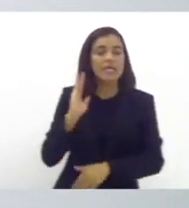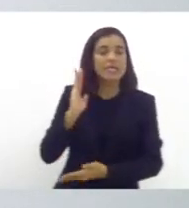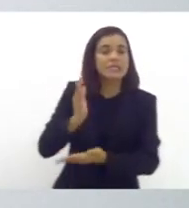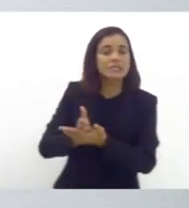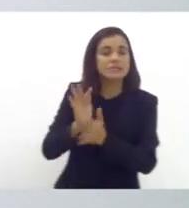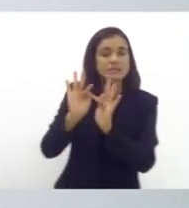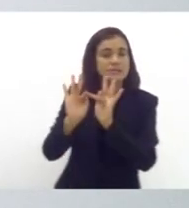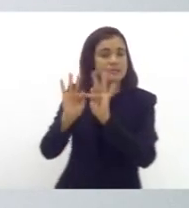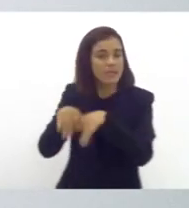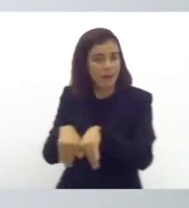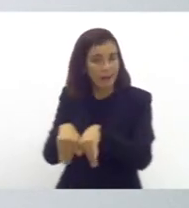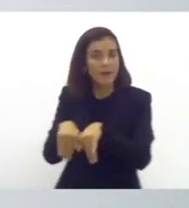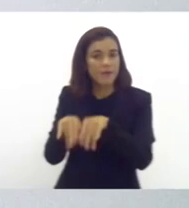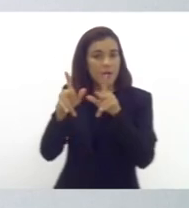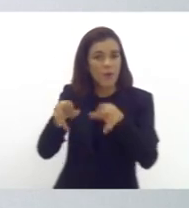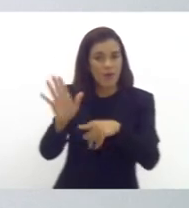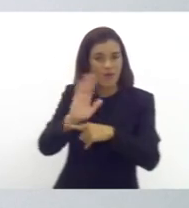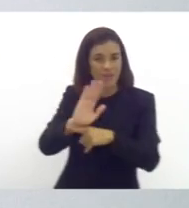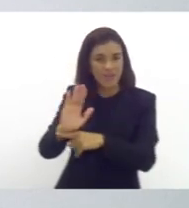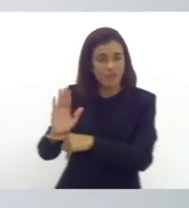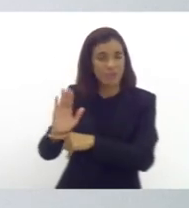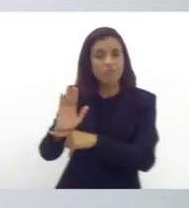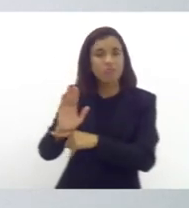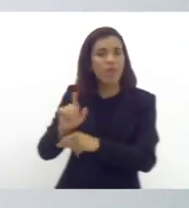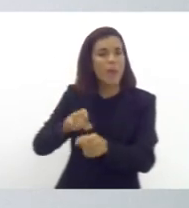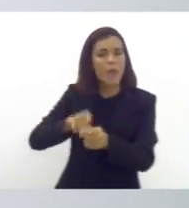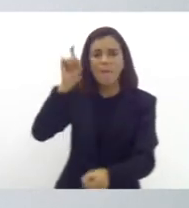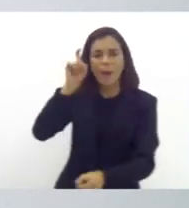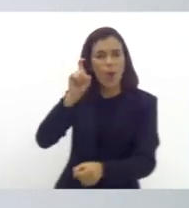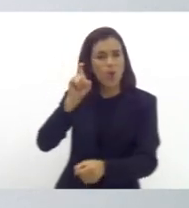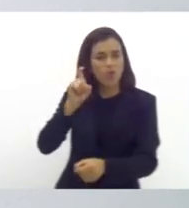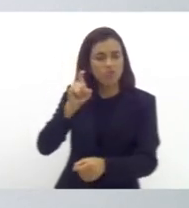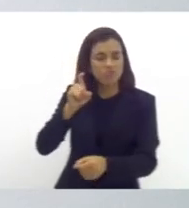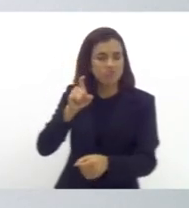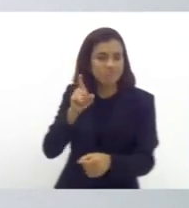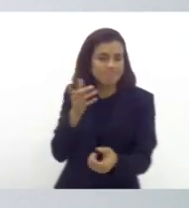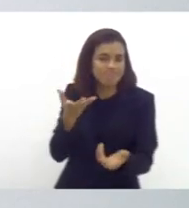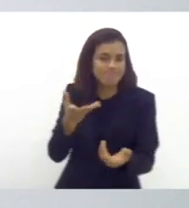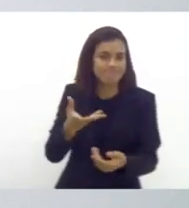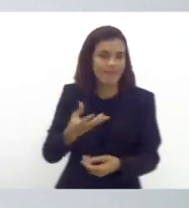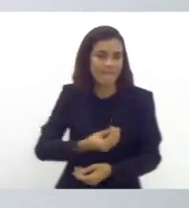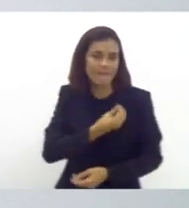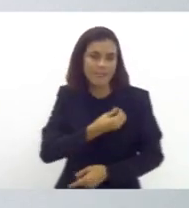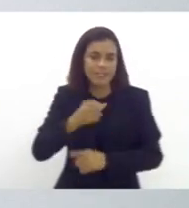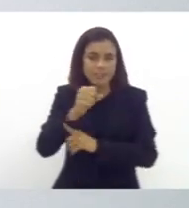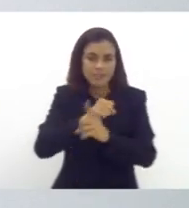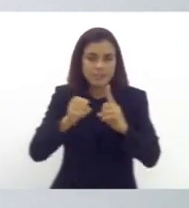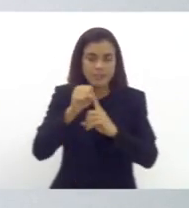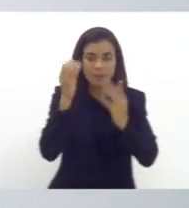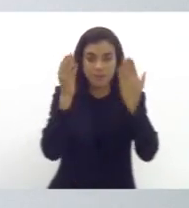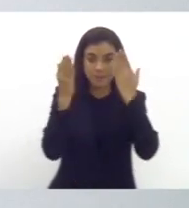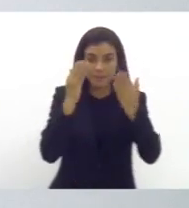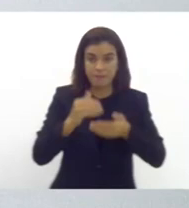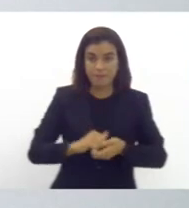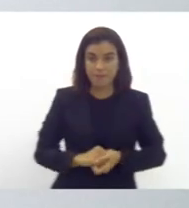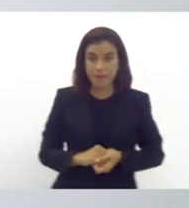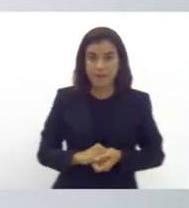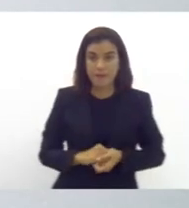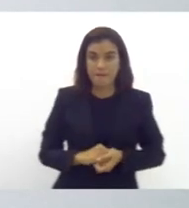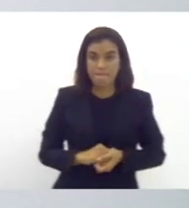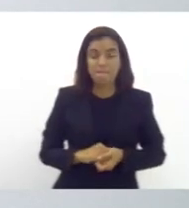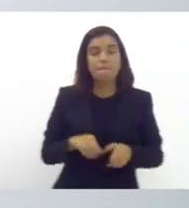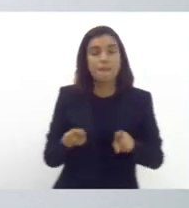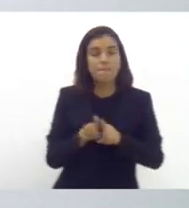vimos aqui no vídeo Os vínculos psicológicos e sociais eh com tudo isso eh vimos nas